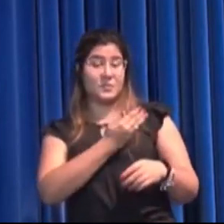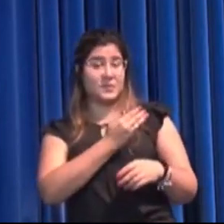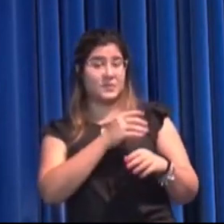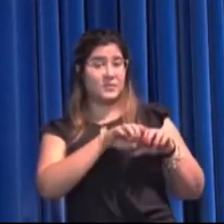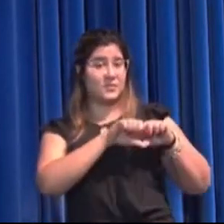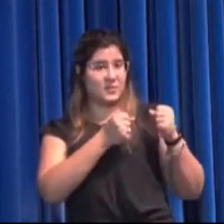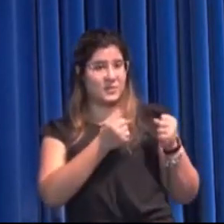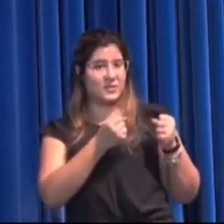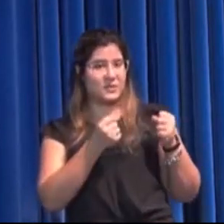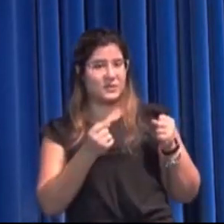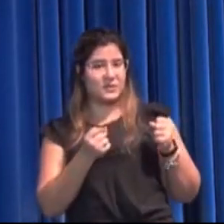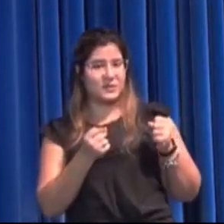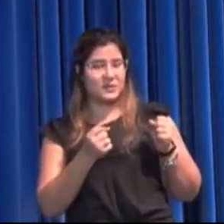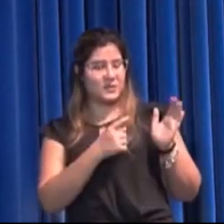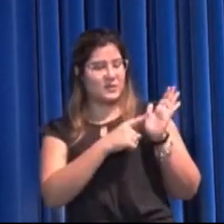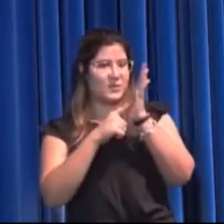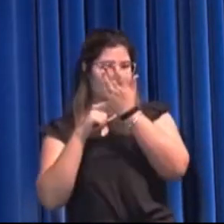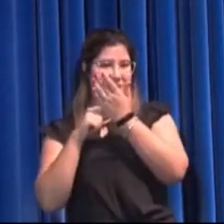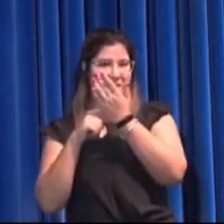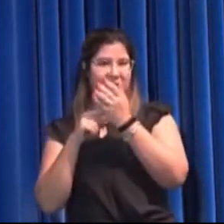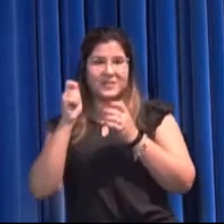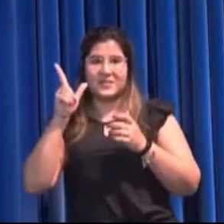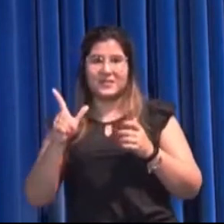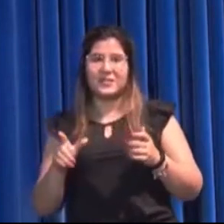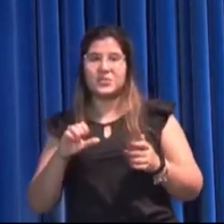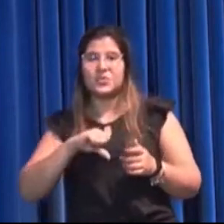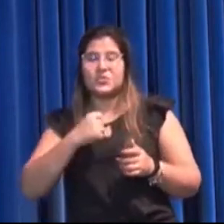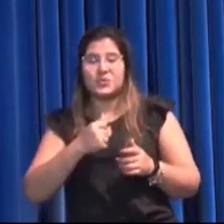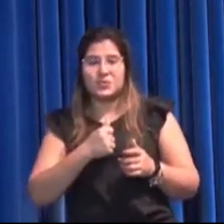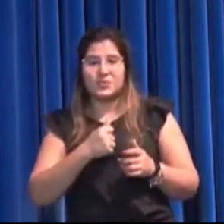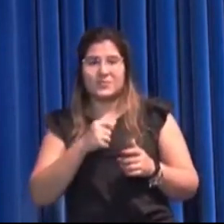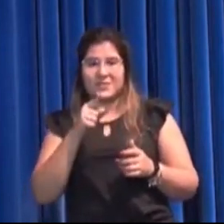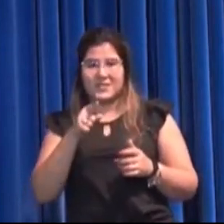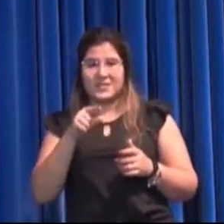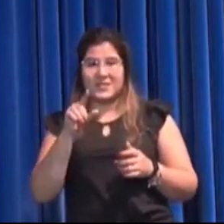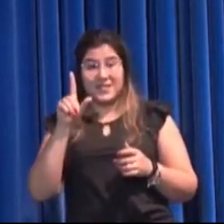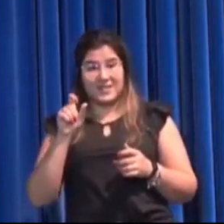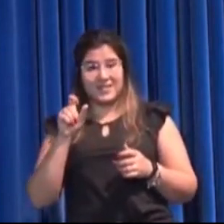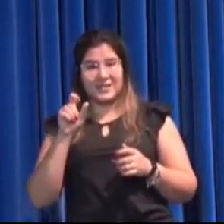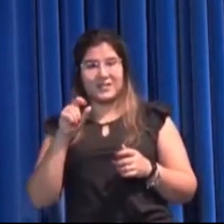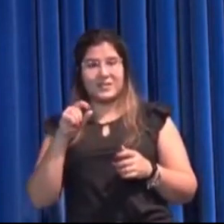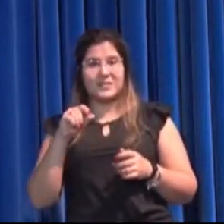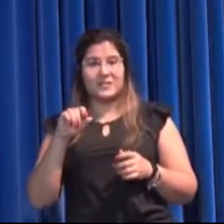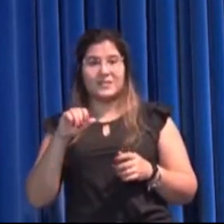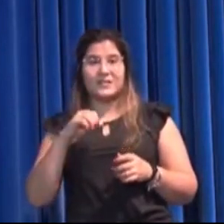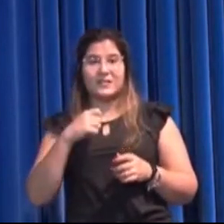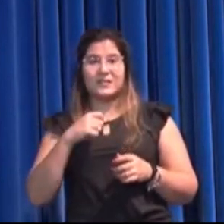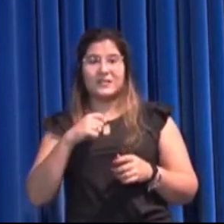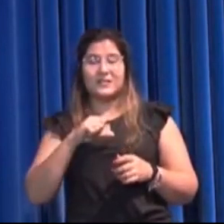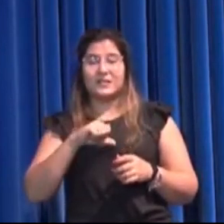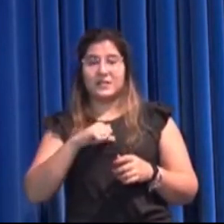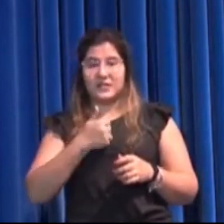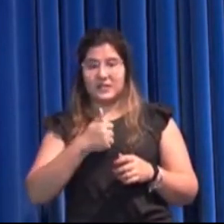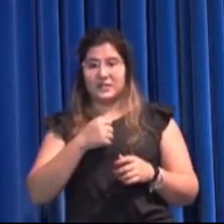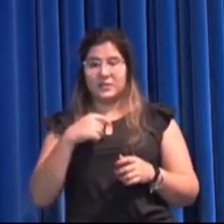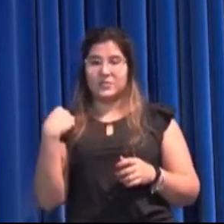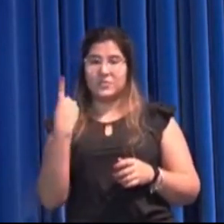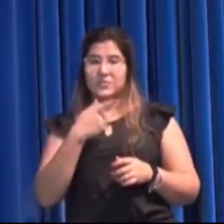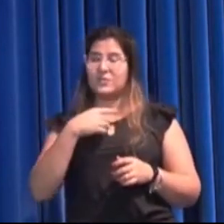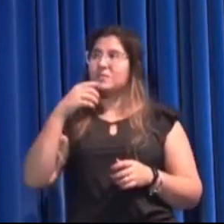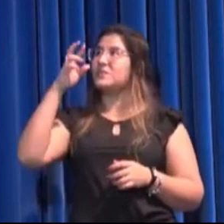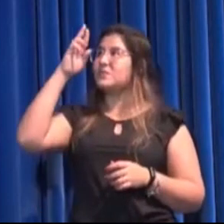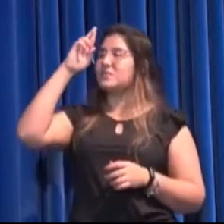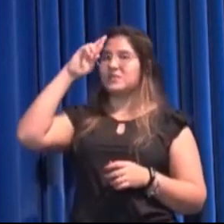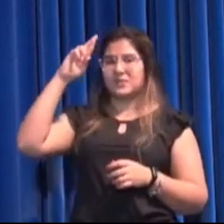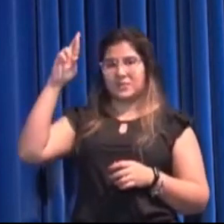reconhece quem eu sou, quem você é e quem é o nosso Senhor. Quem é Deus na minha vida e na